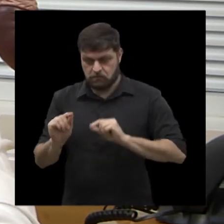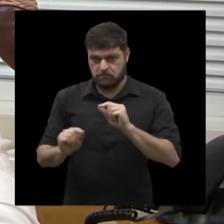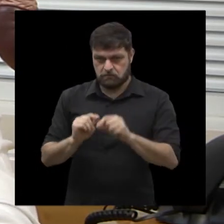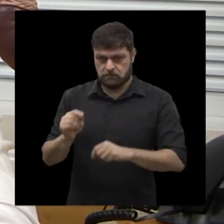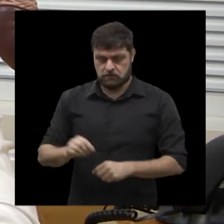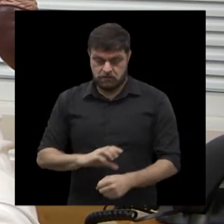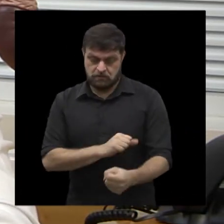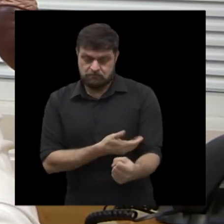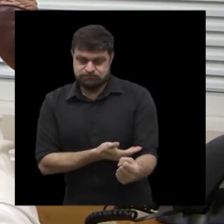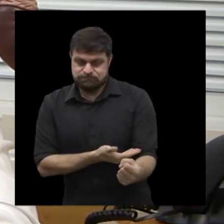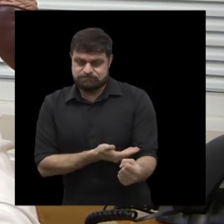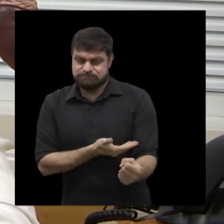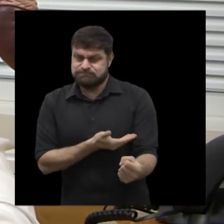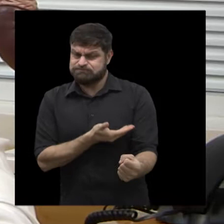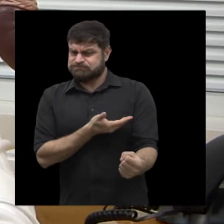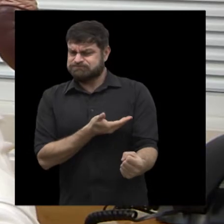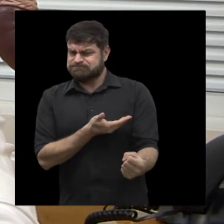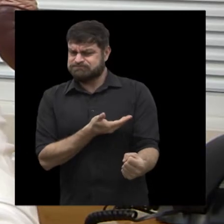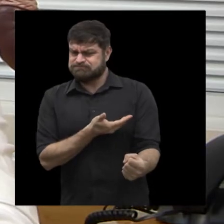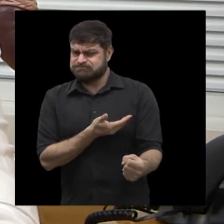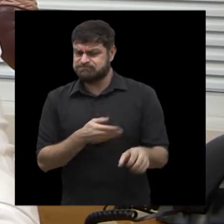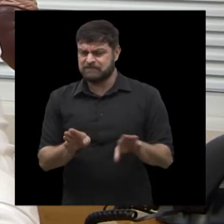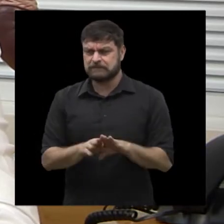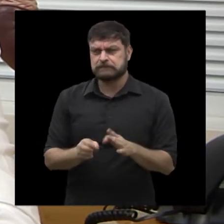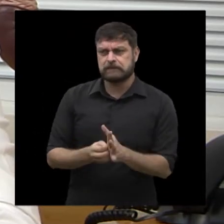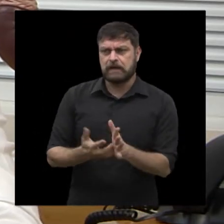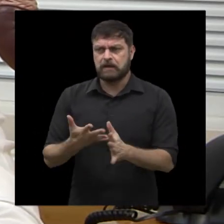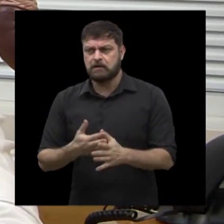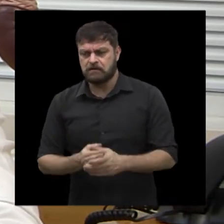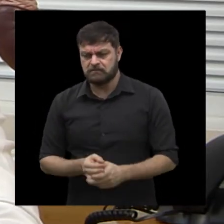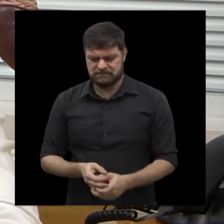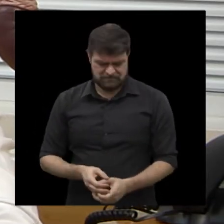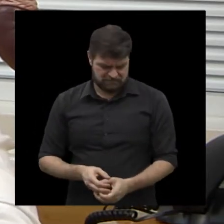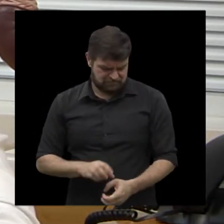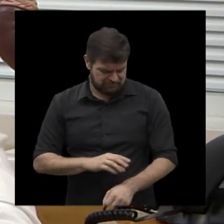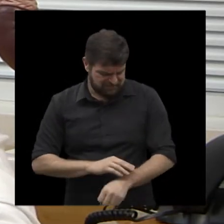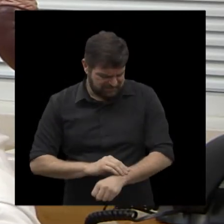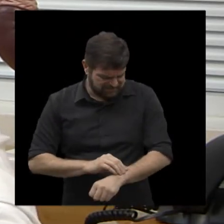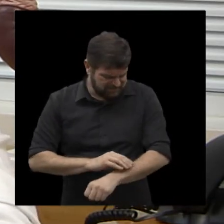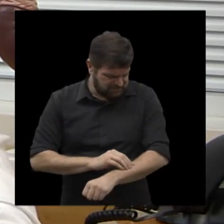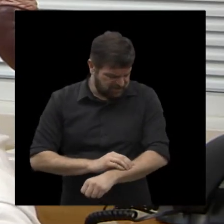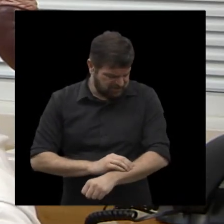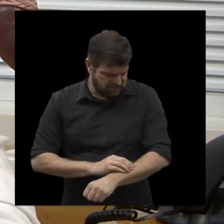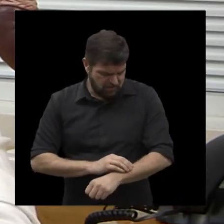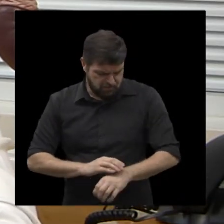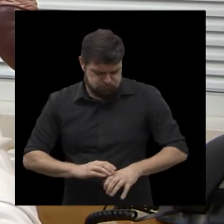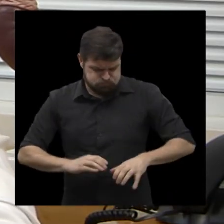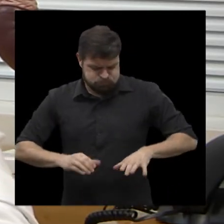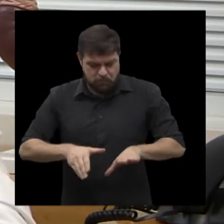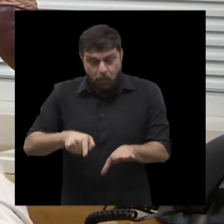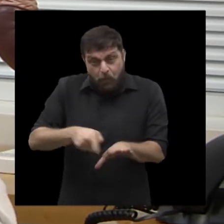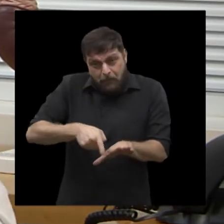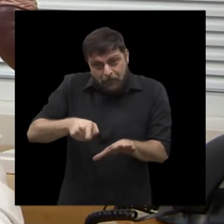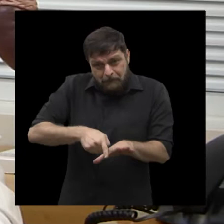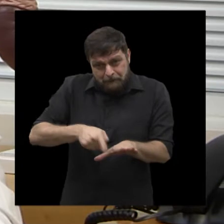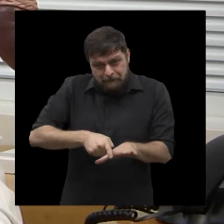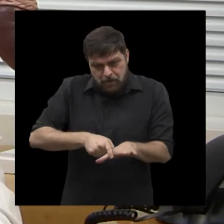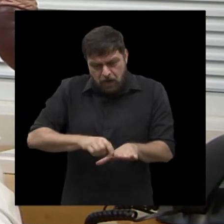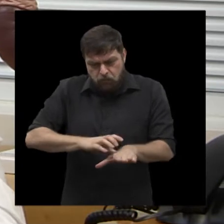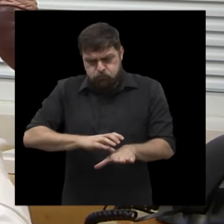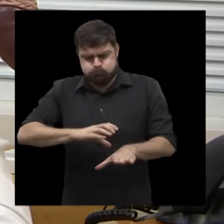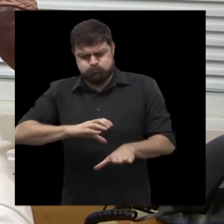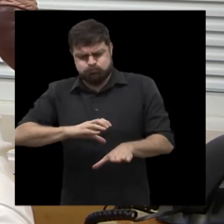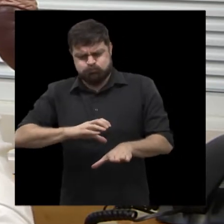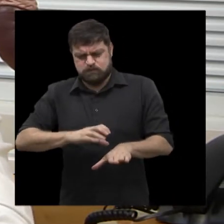descontrole de pressão arterial, às vezes um edemazinho, um inchaçadinho de leve no pé que aparece, só que às vezes a pessoa não dá